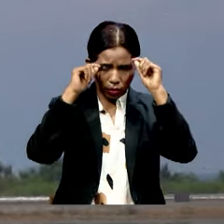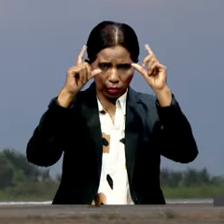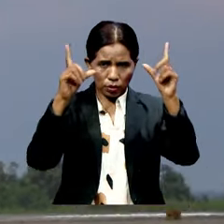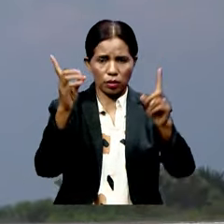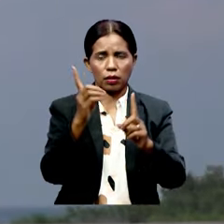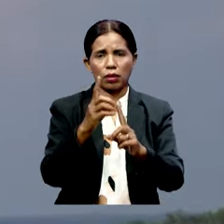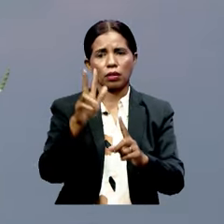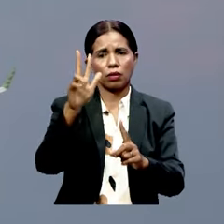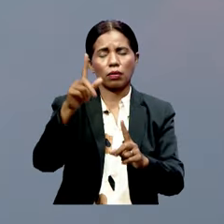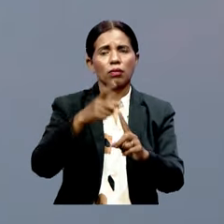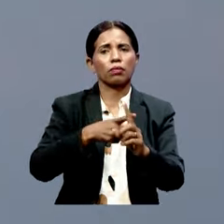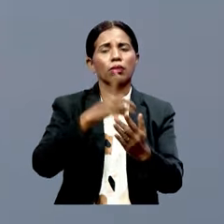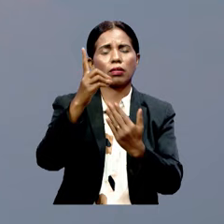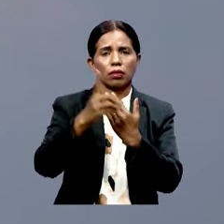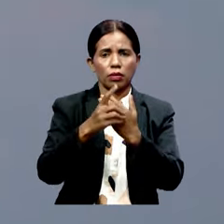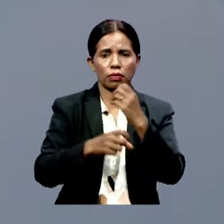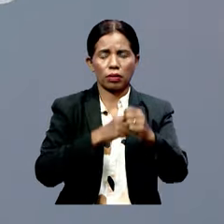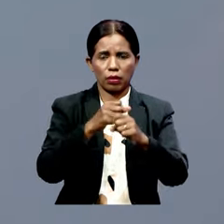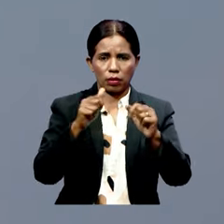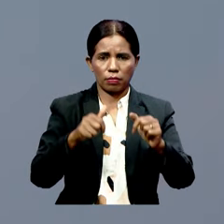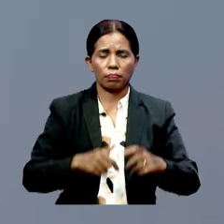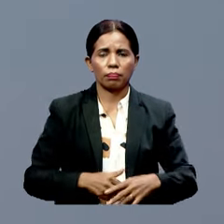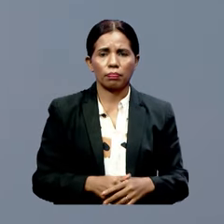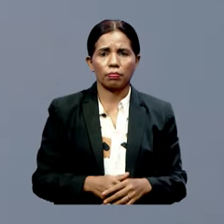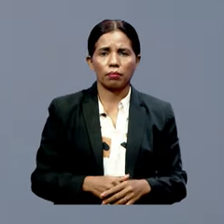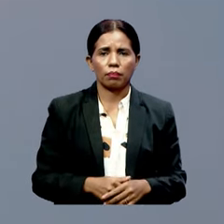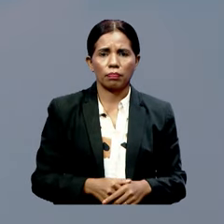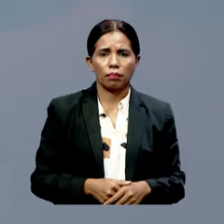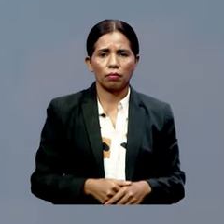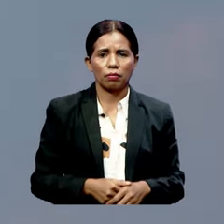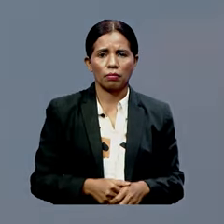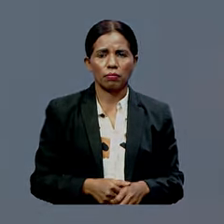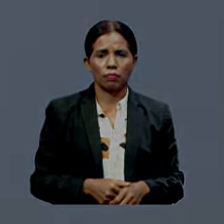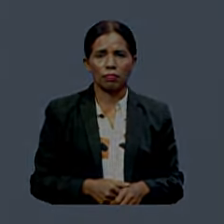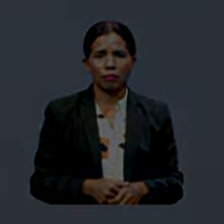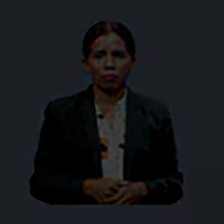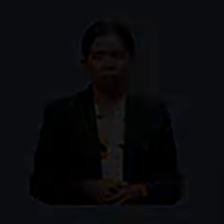Loron Tolo, fulano de dezembro, Tina Ney, Celina Lopes, Agostinho da Costa, GMN.